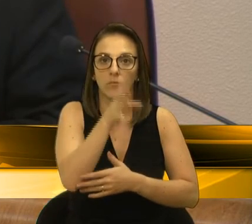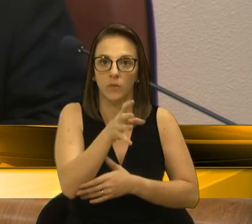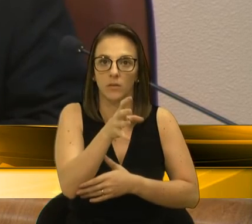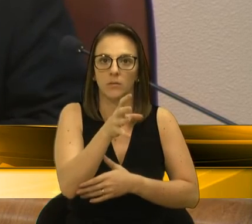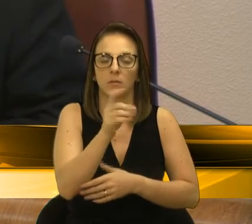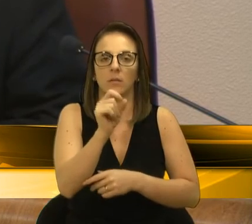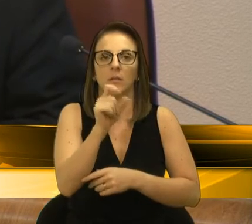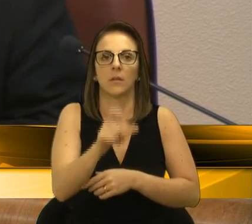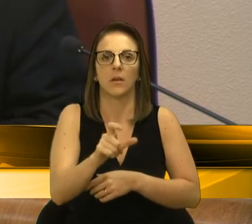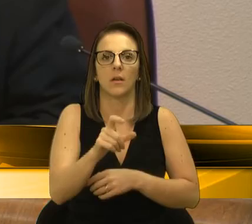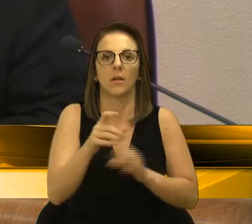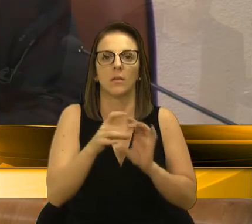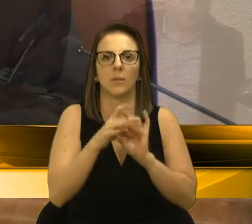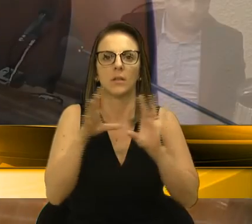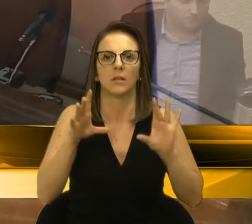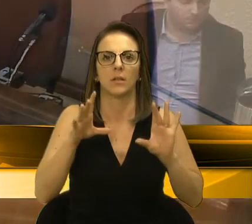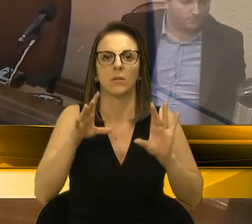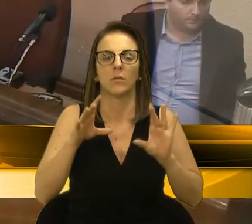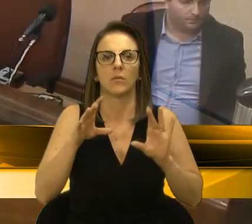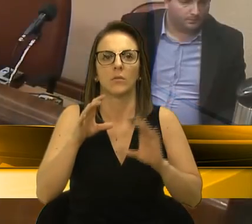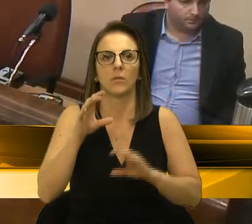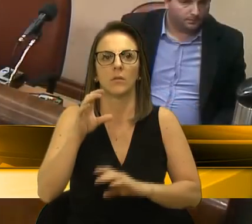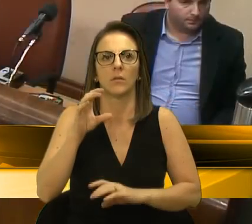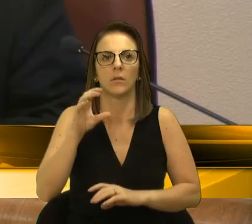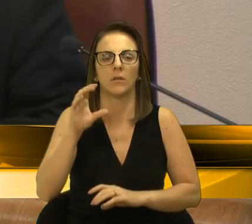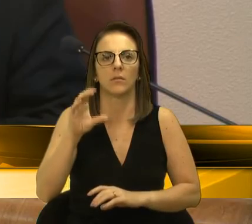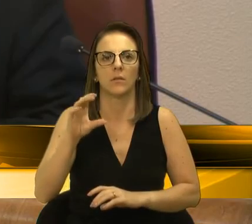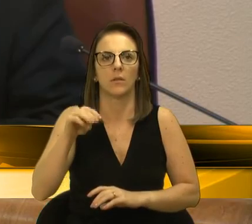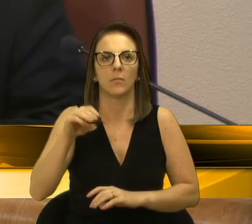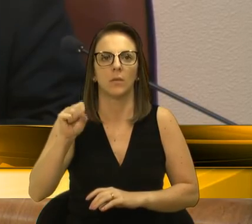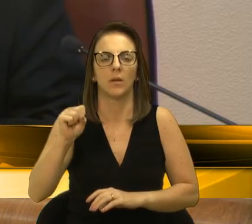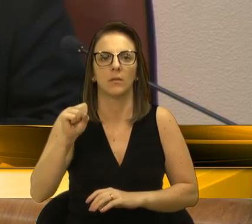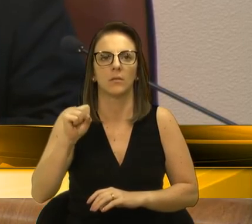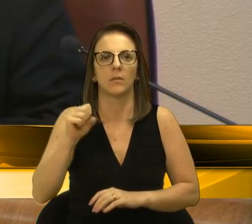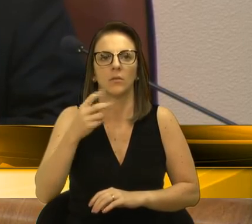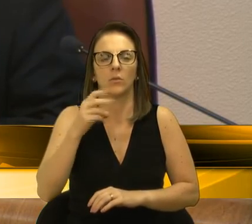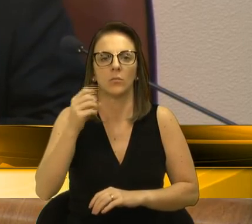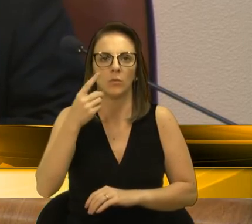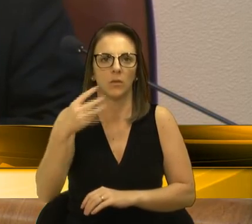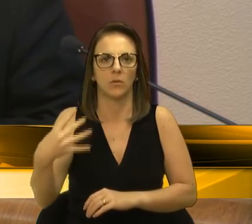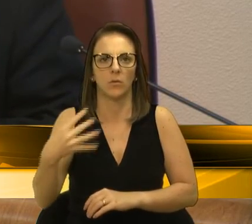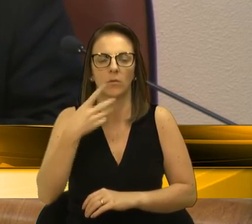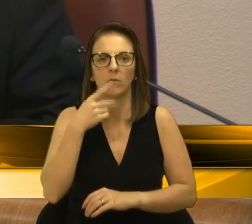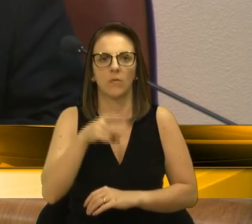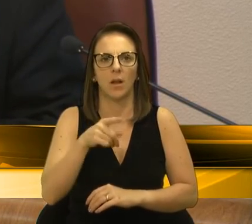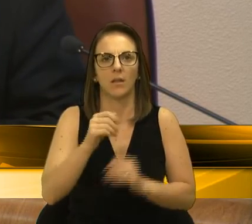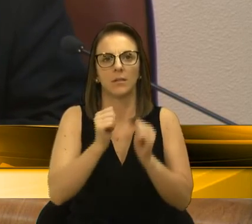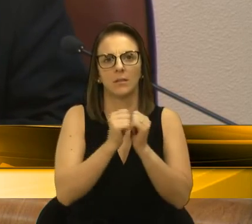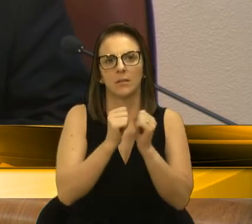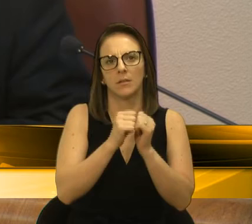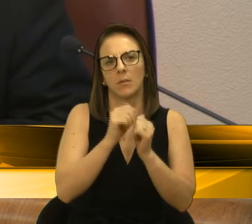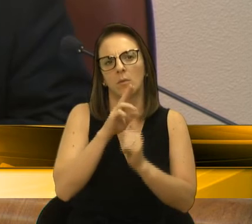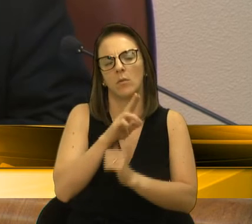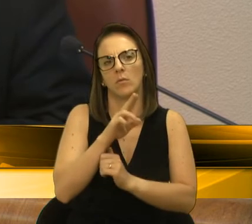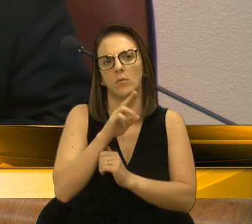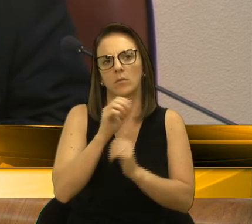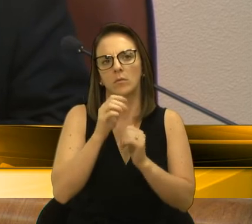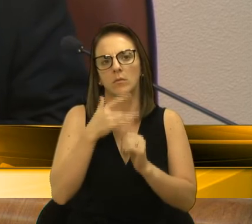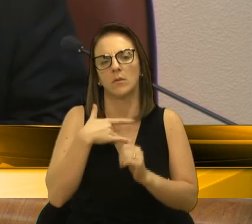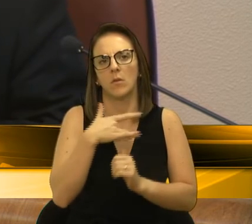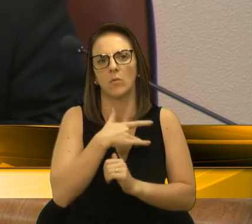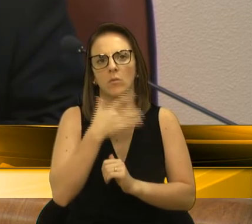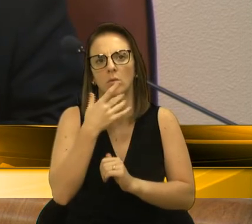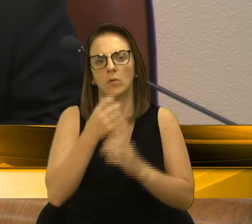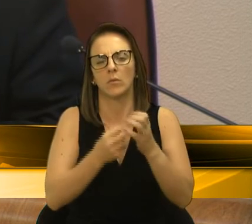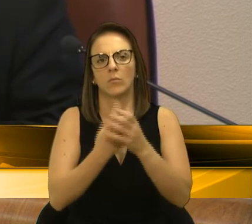consequentemente, a Lei Municipal número 7.854 de 2014. Salienta-se que o Sistema Único de Saúde, SUS, criado a